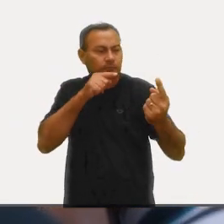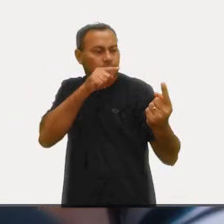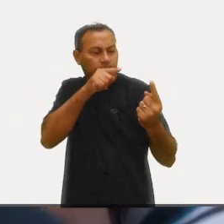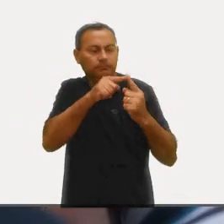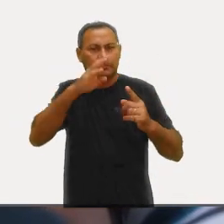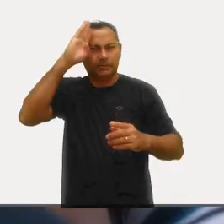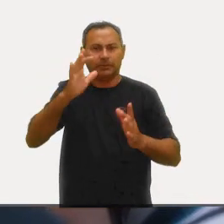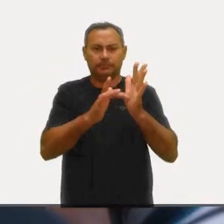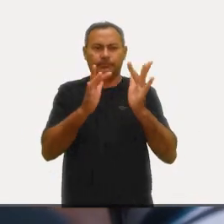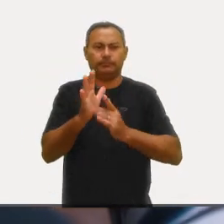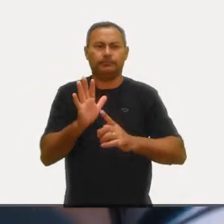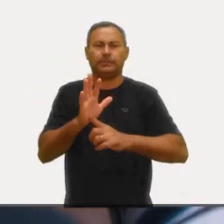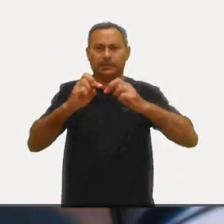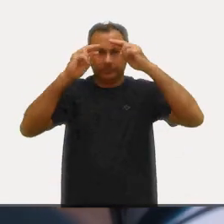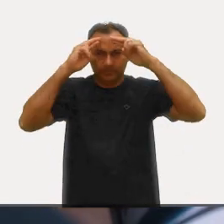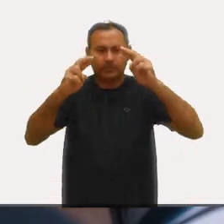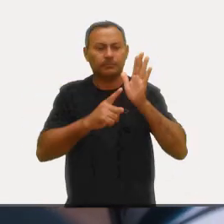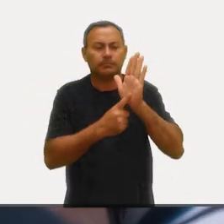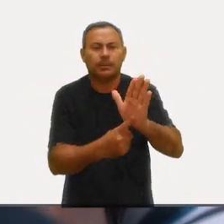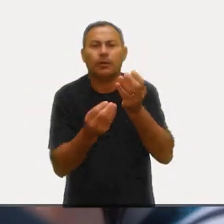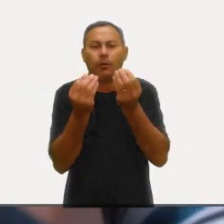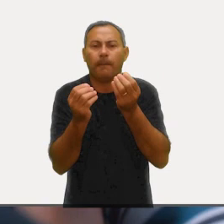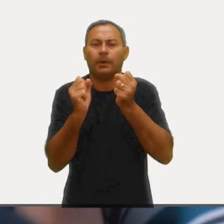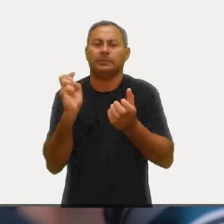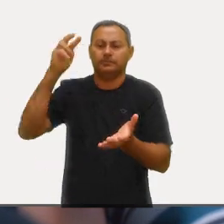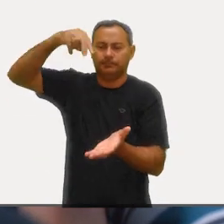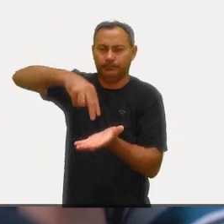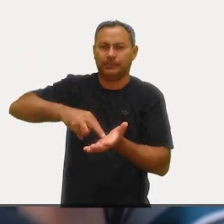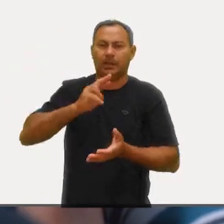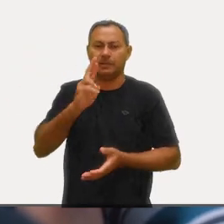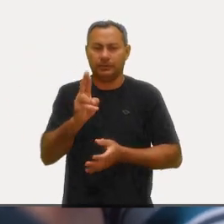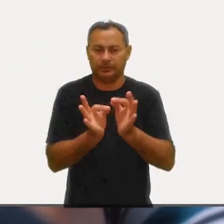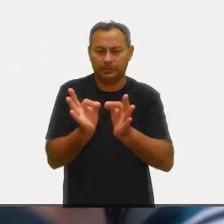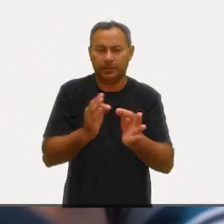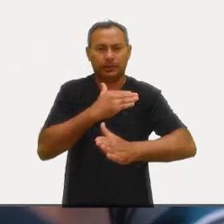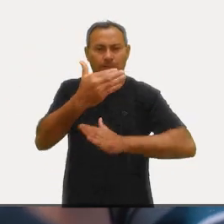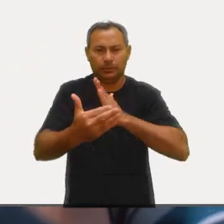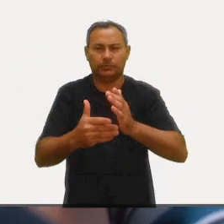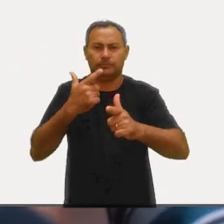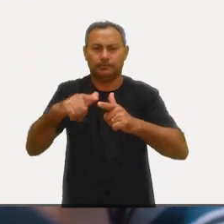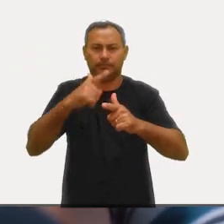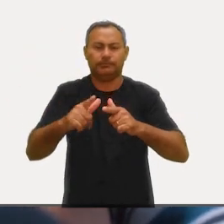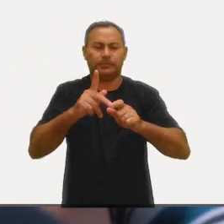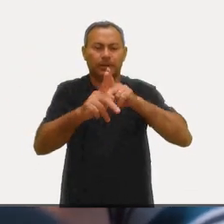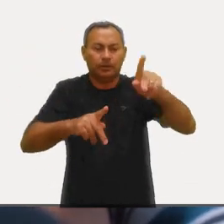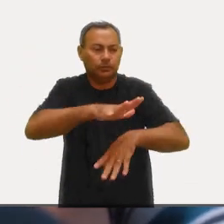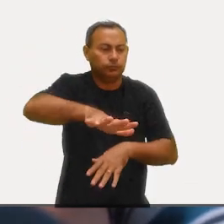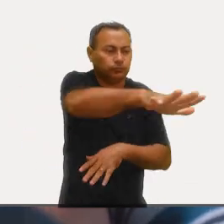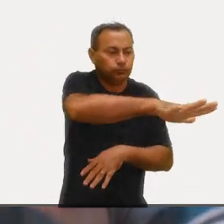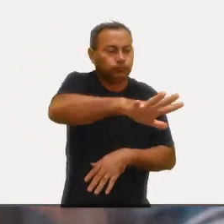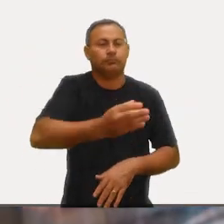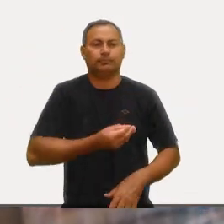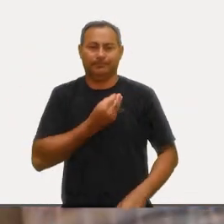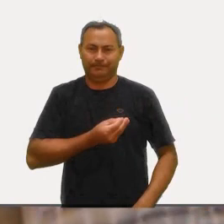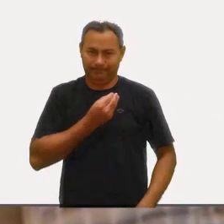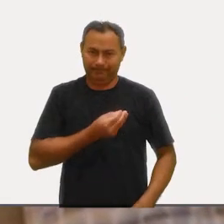principal de Jesus neste retiro foi mostrar como eles poderiam ser parte da resposta e da solução para todos os problemas que aquela multidão